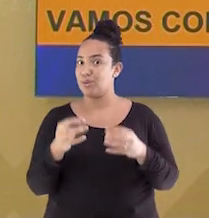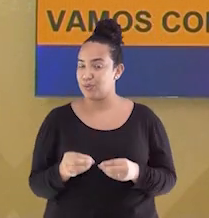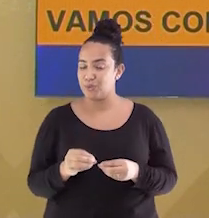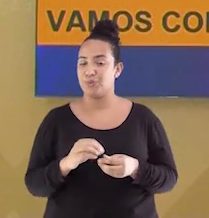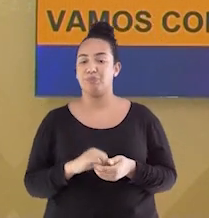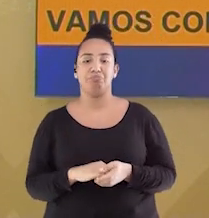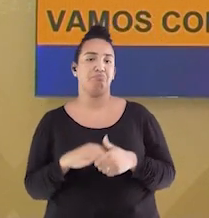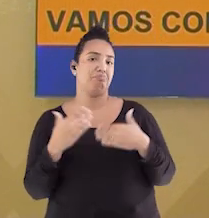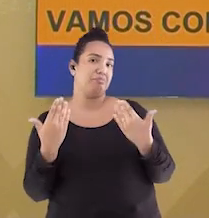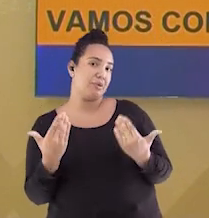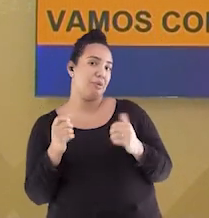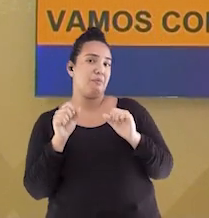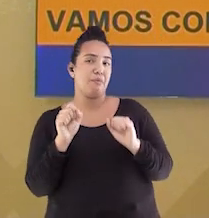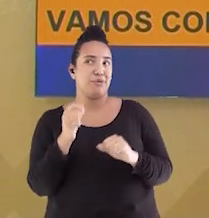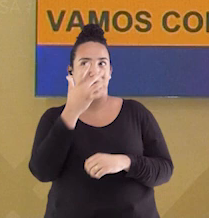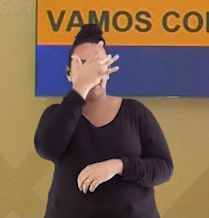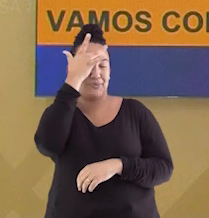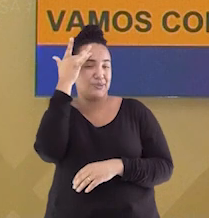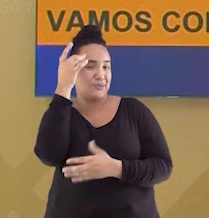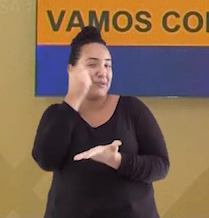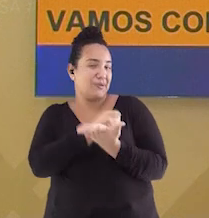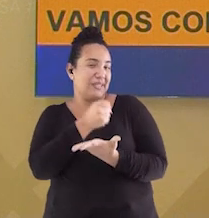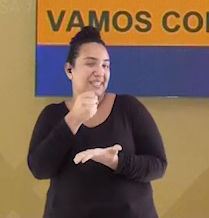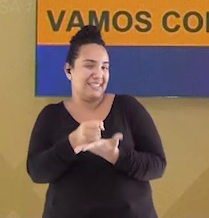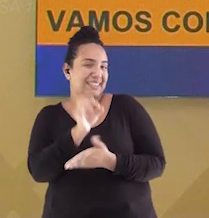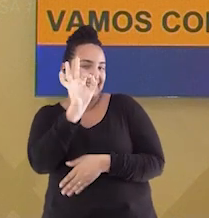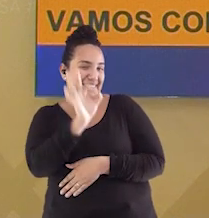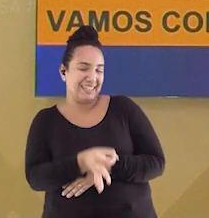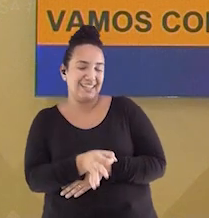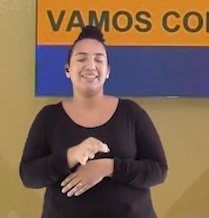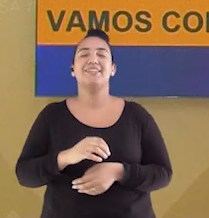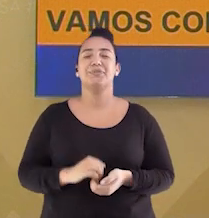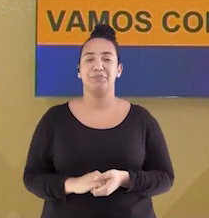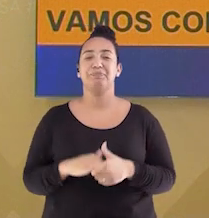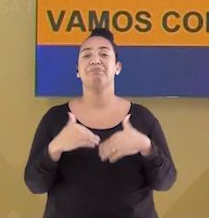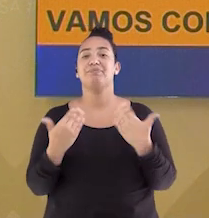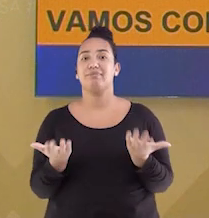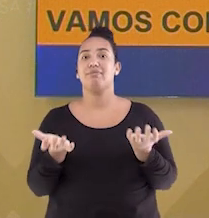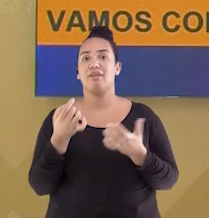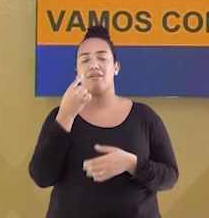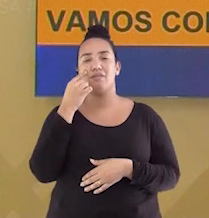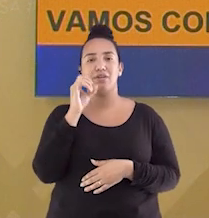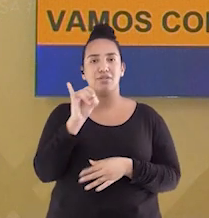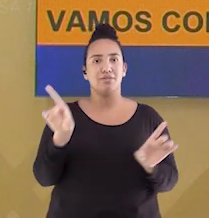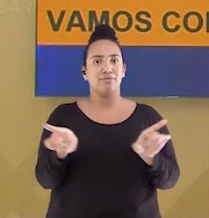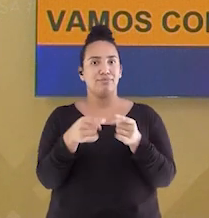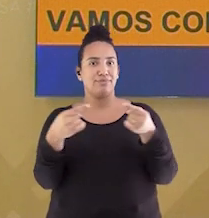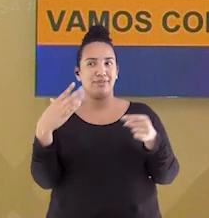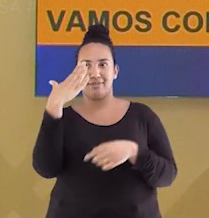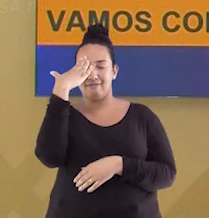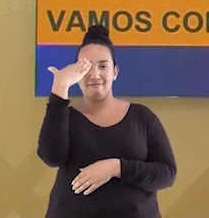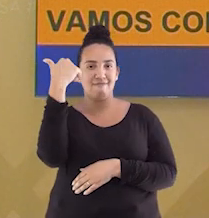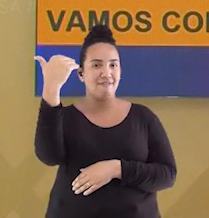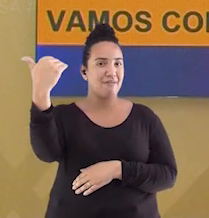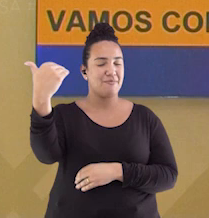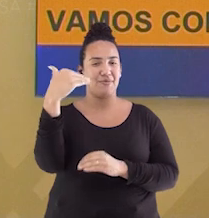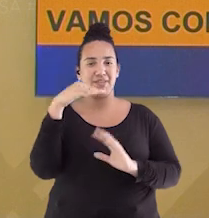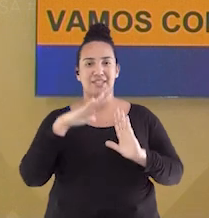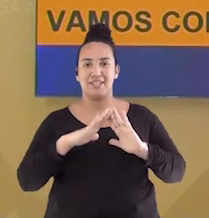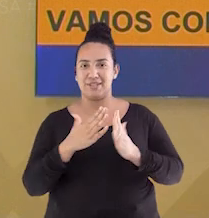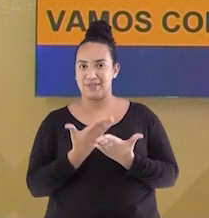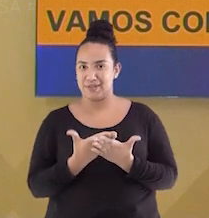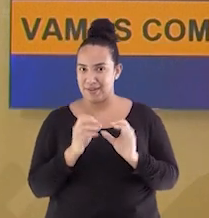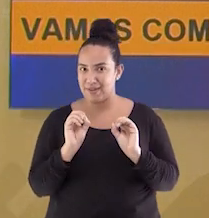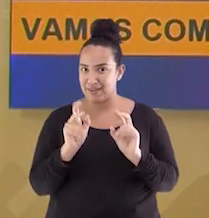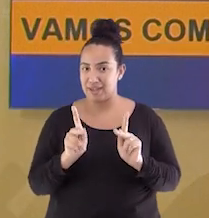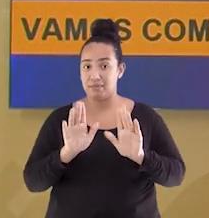empresário escute e nos contrate, não é mesmo? Então, eu quero ver se essa música vai ser sucesso entre vocês da escola. Mas vamos começar logo,